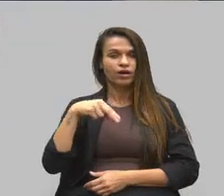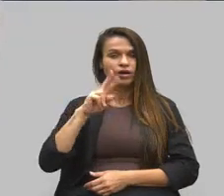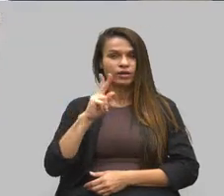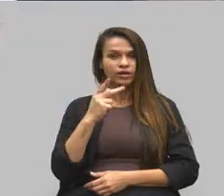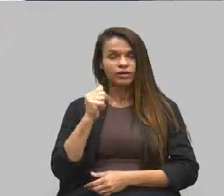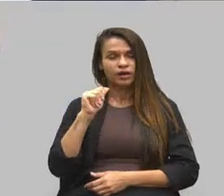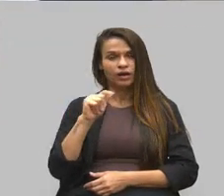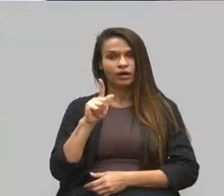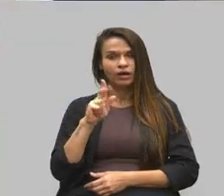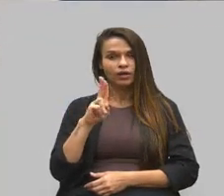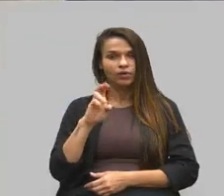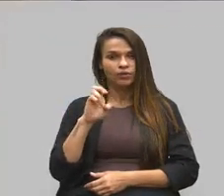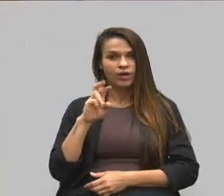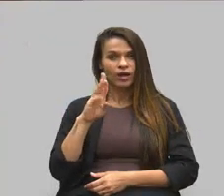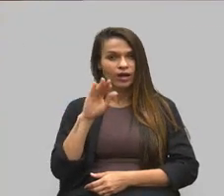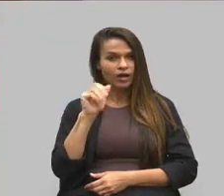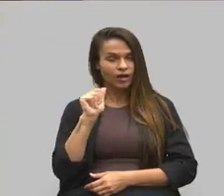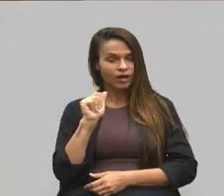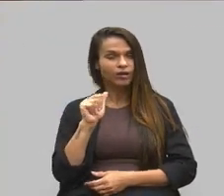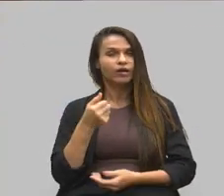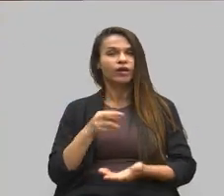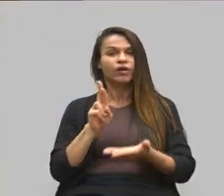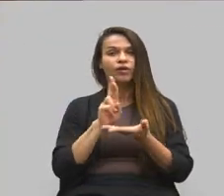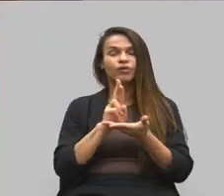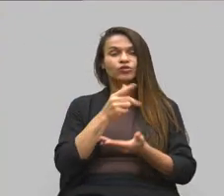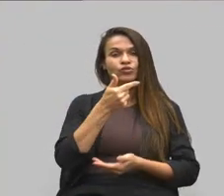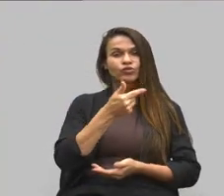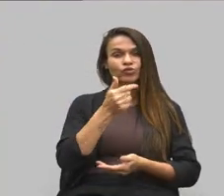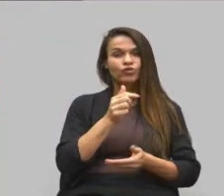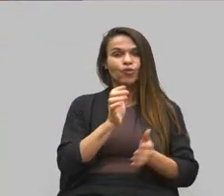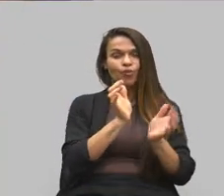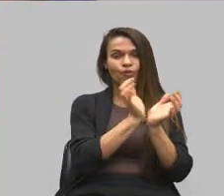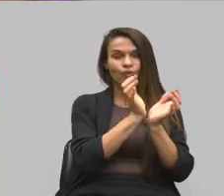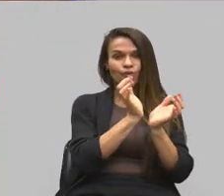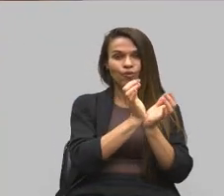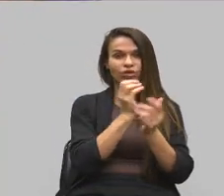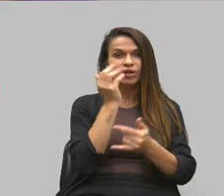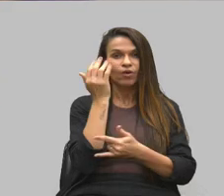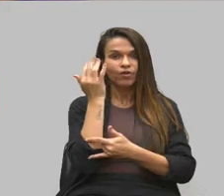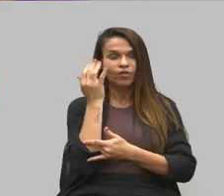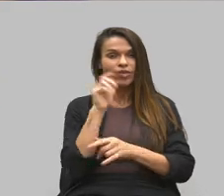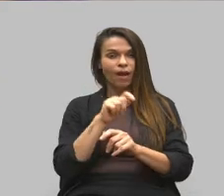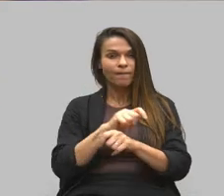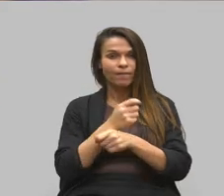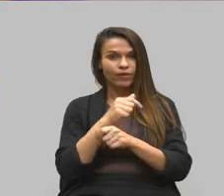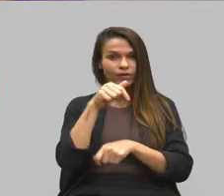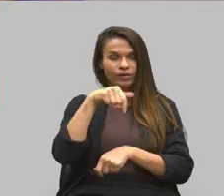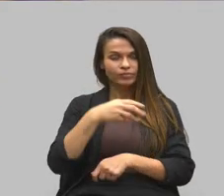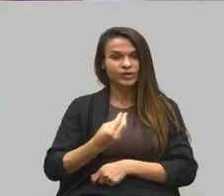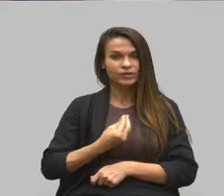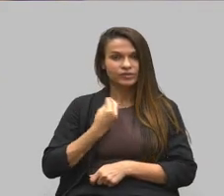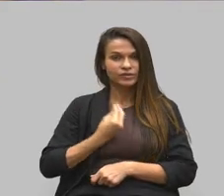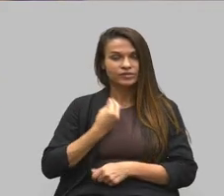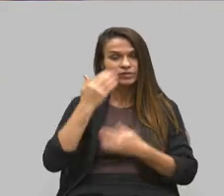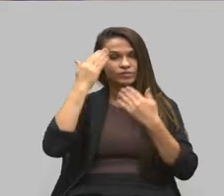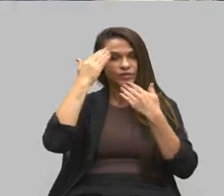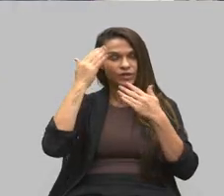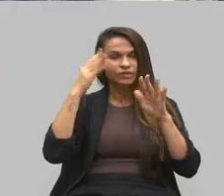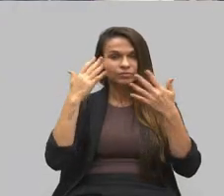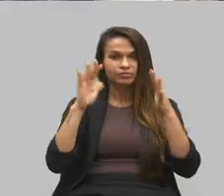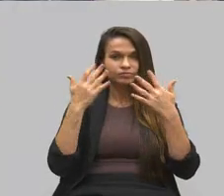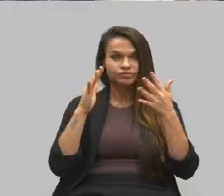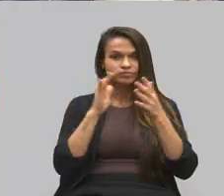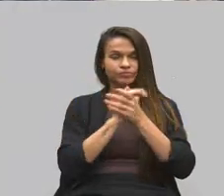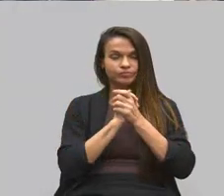palmas representantes do segundo período da UFMG e da PUC aqui presentes muito obrigado uma salva de